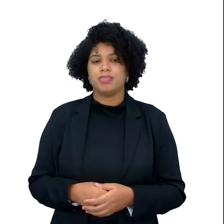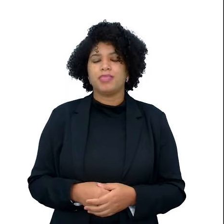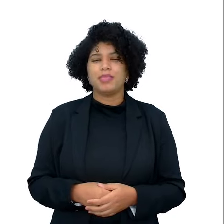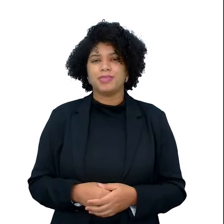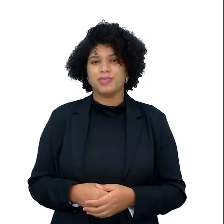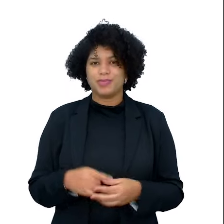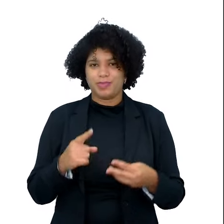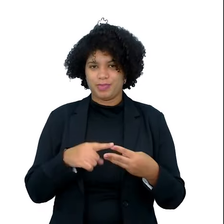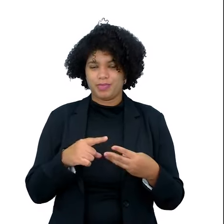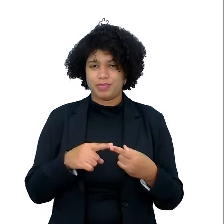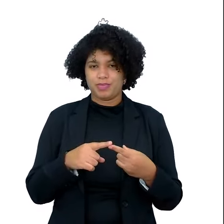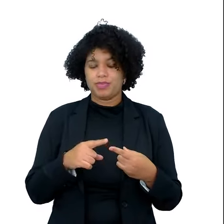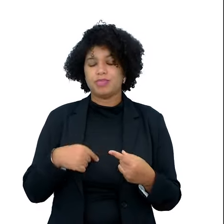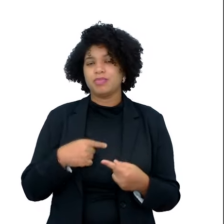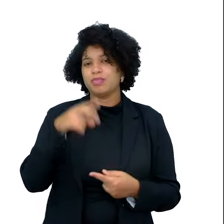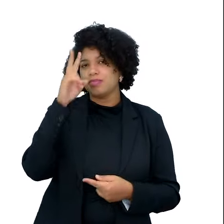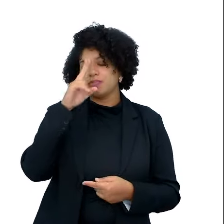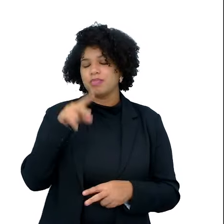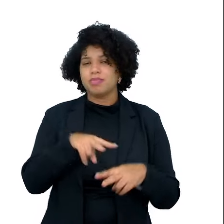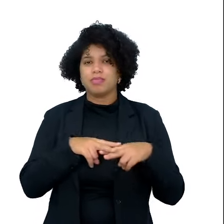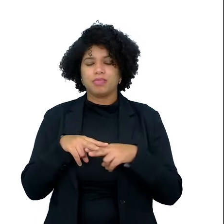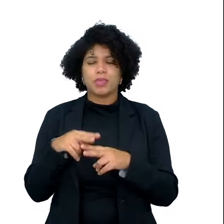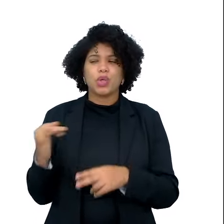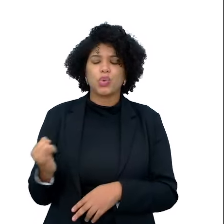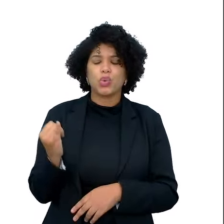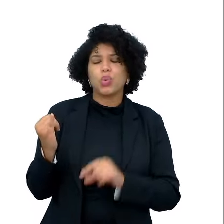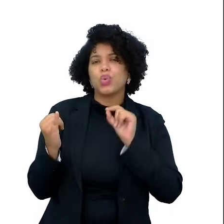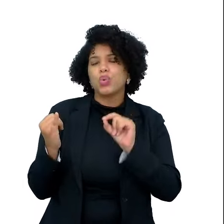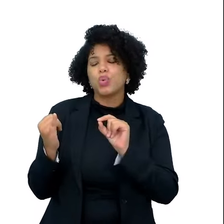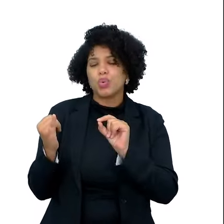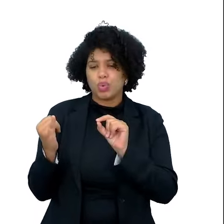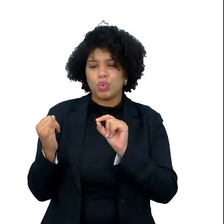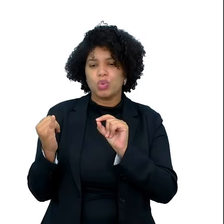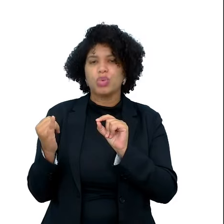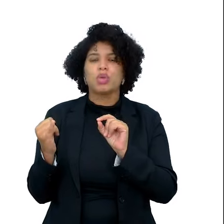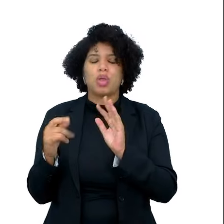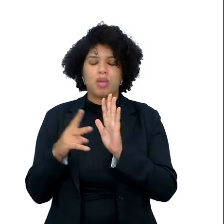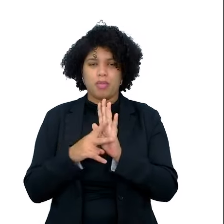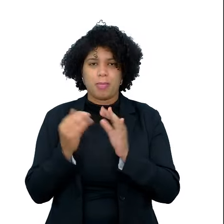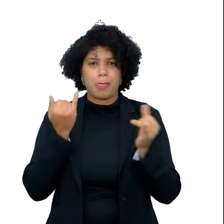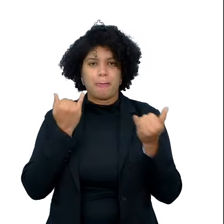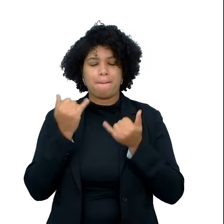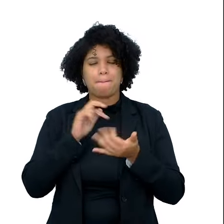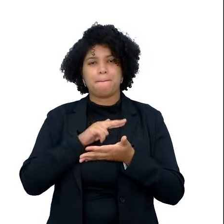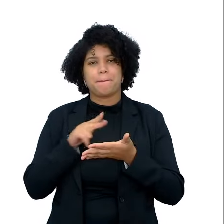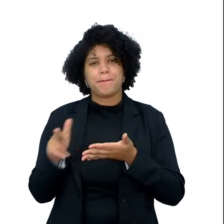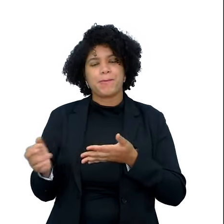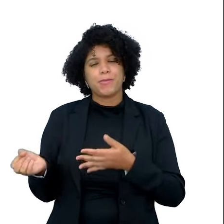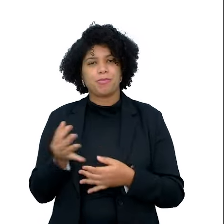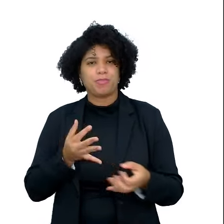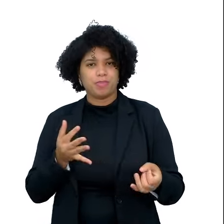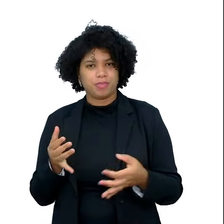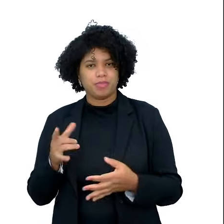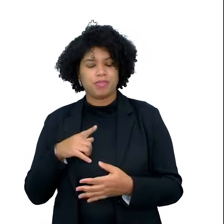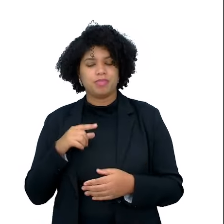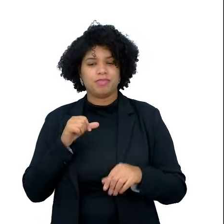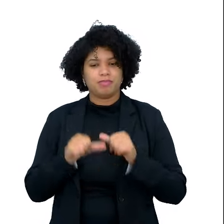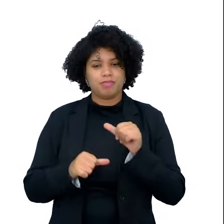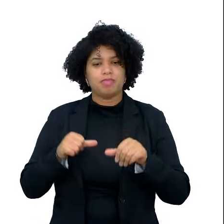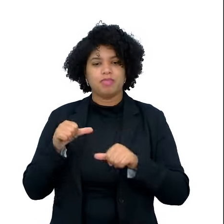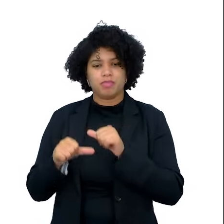gente retomou o que tem de importante de novas informações aí em relação às mudanças